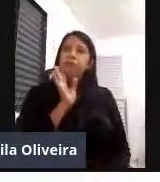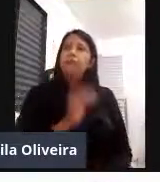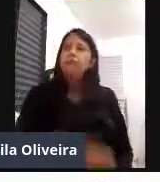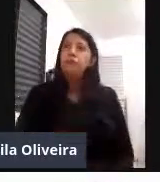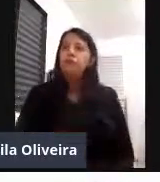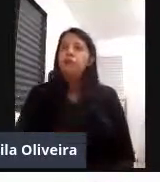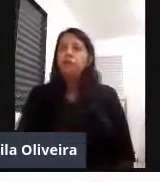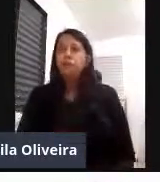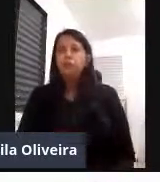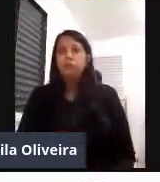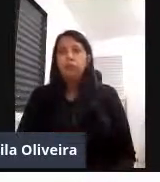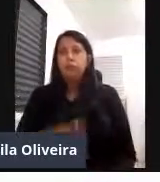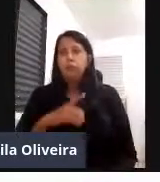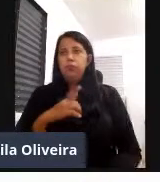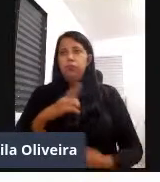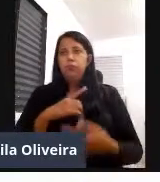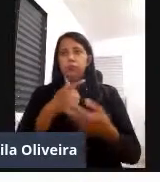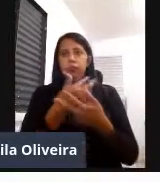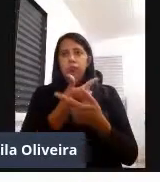Então, a gente tem vários,